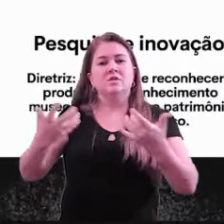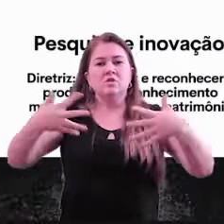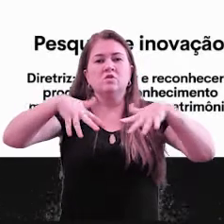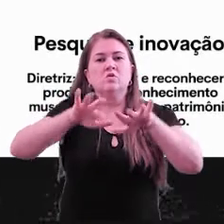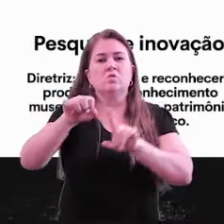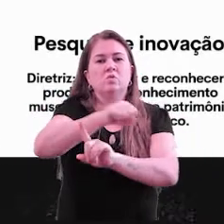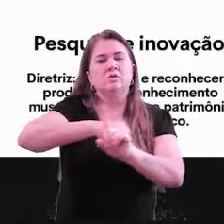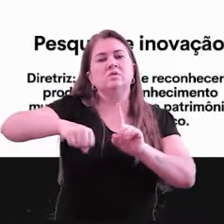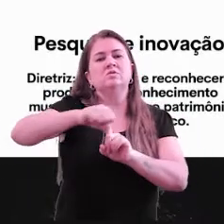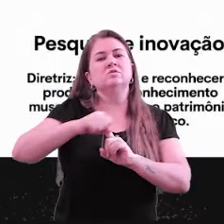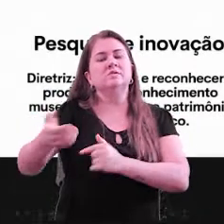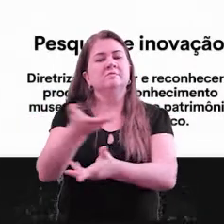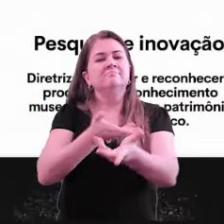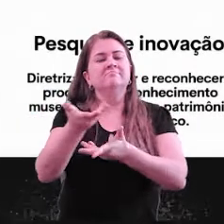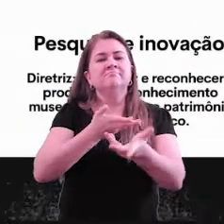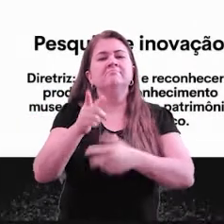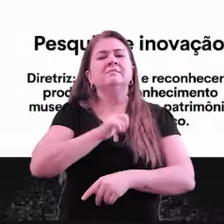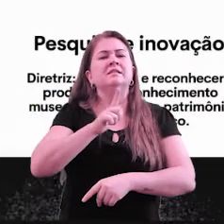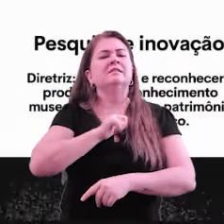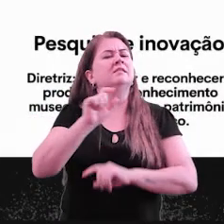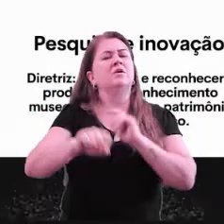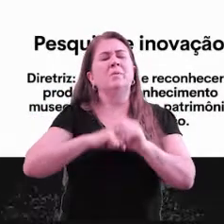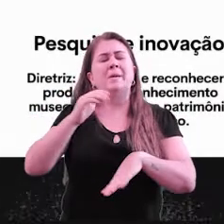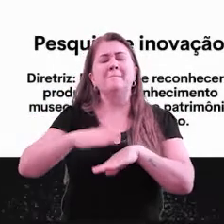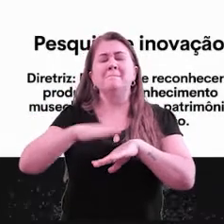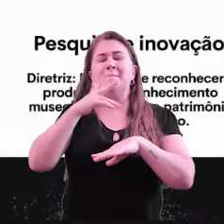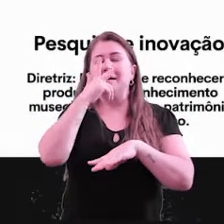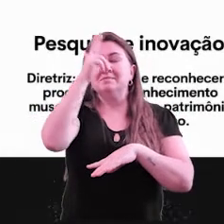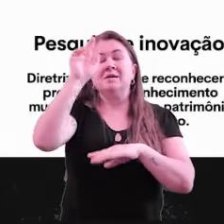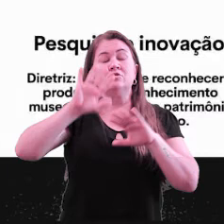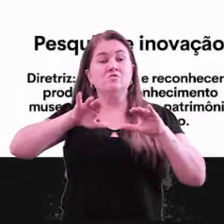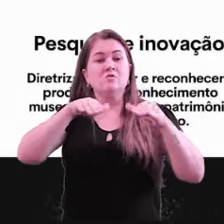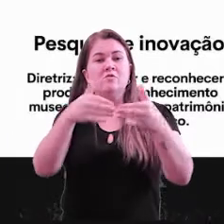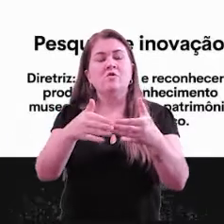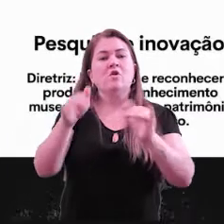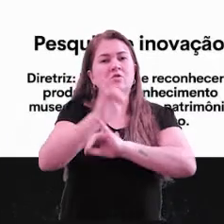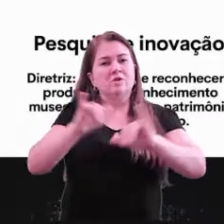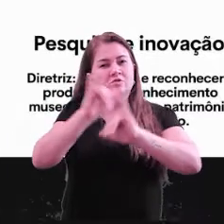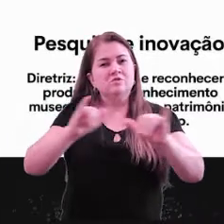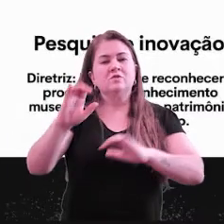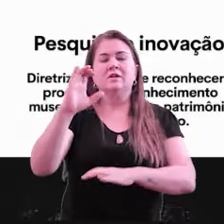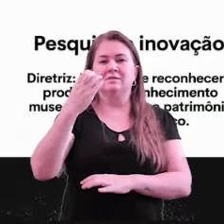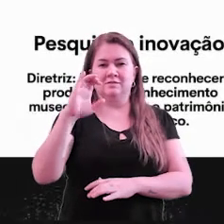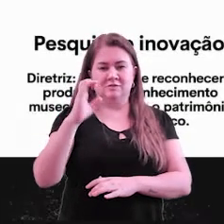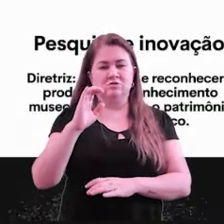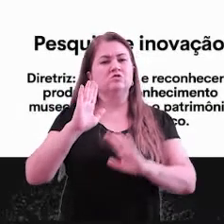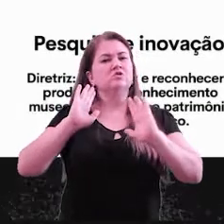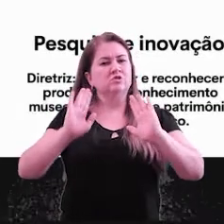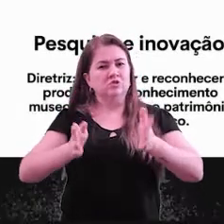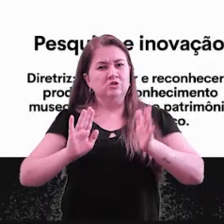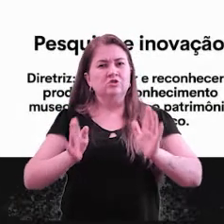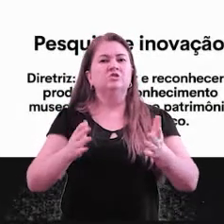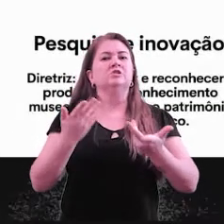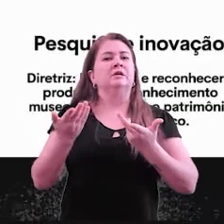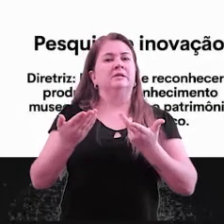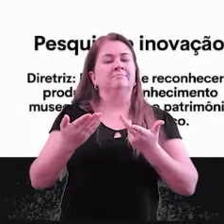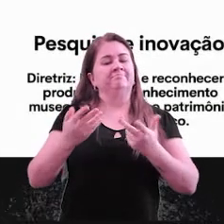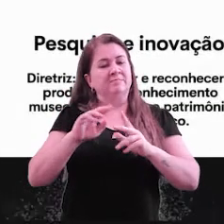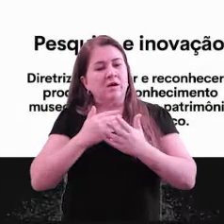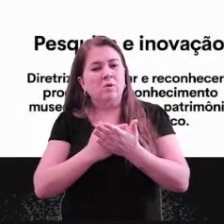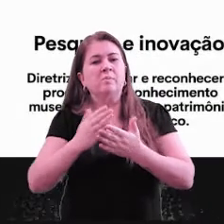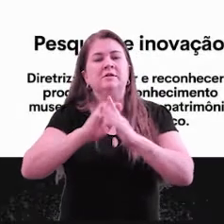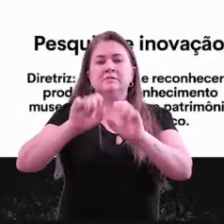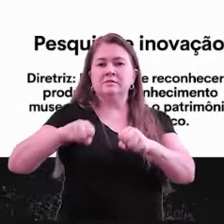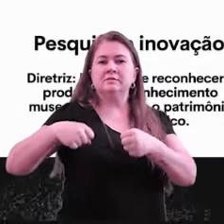a compreensão de divulgação científica que está sendo defendida aqui. E a questão